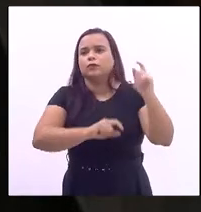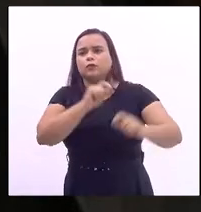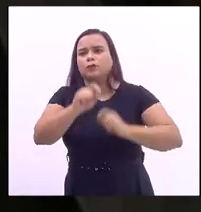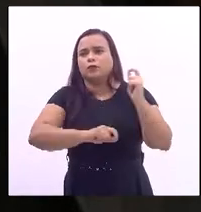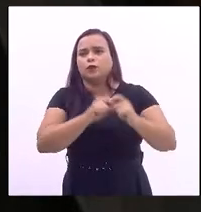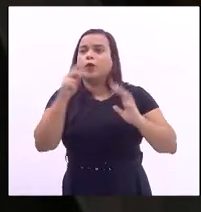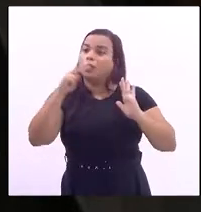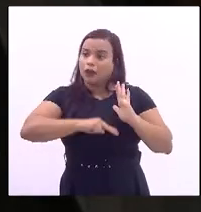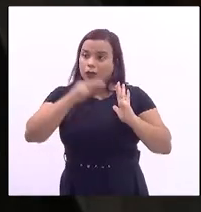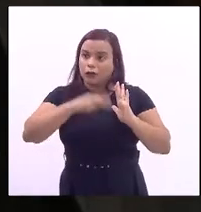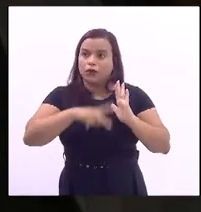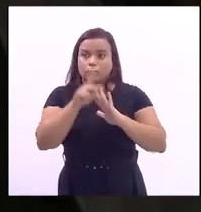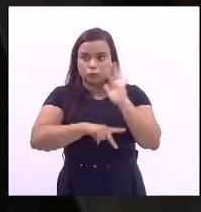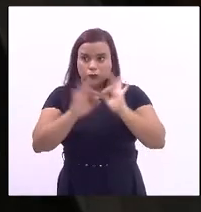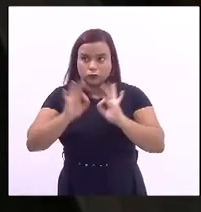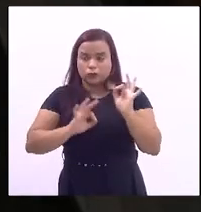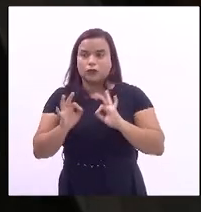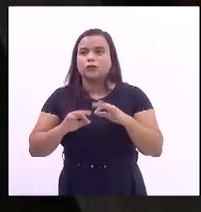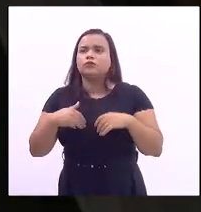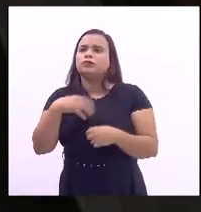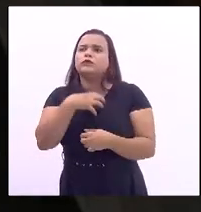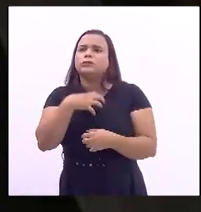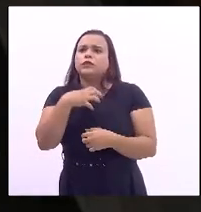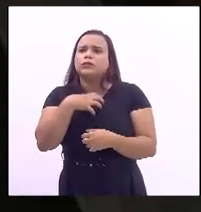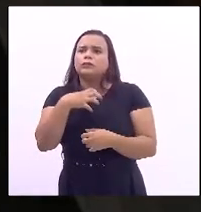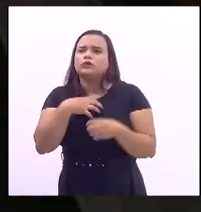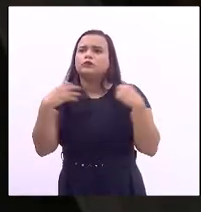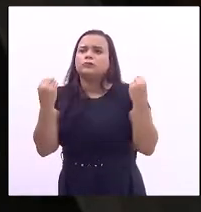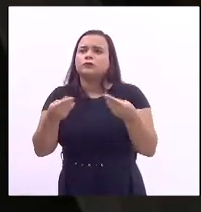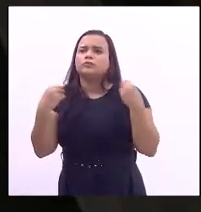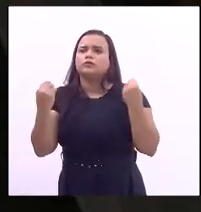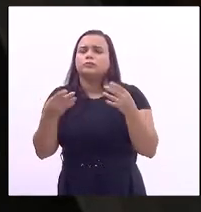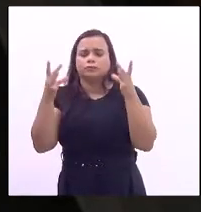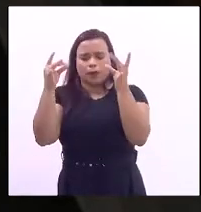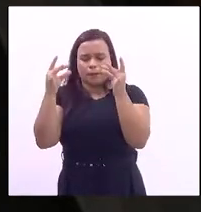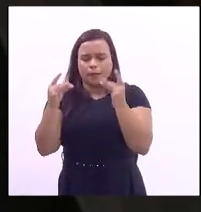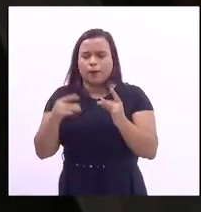Lil projeto de forma detalhada